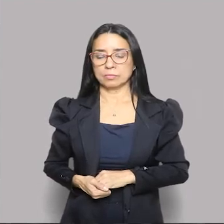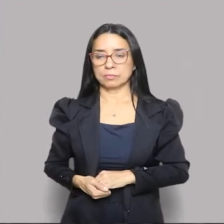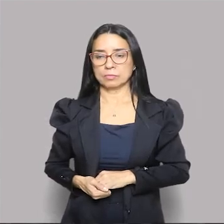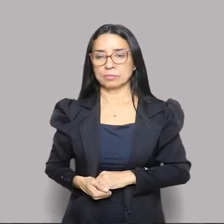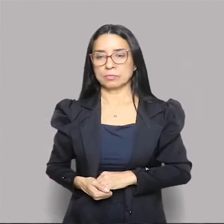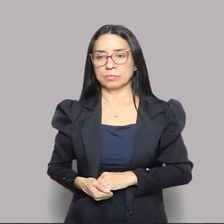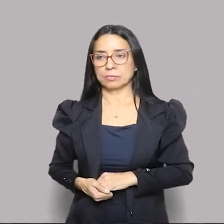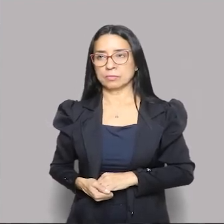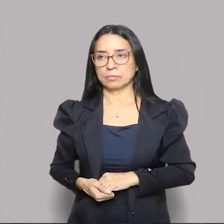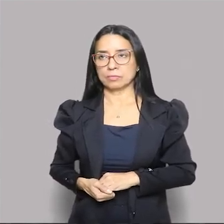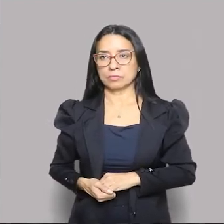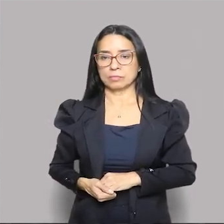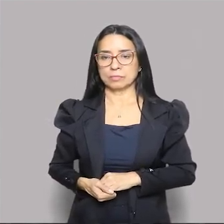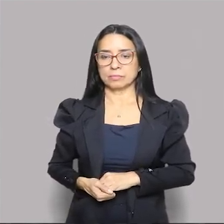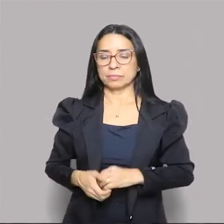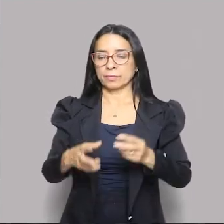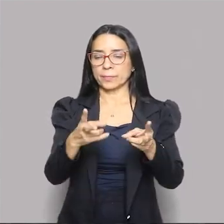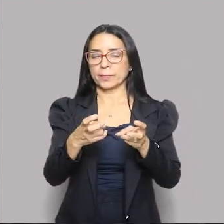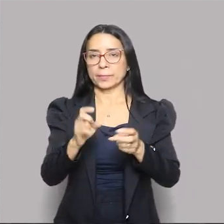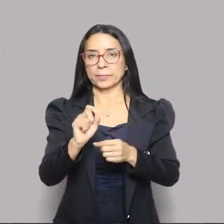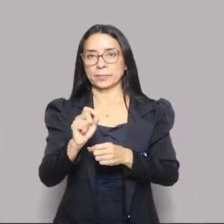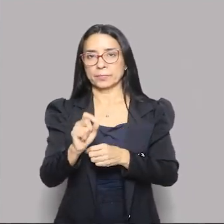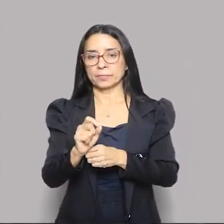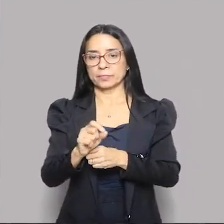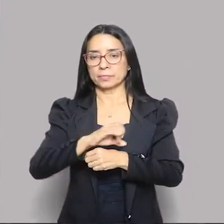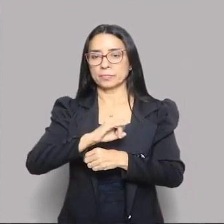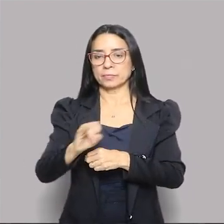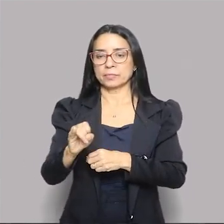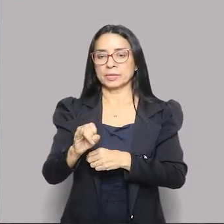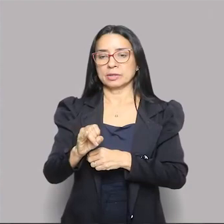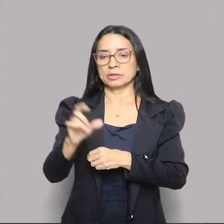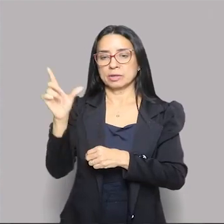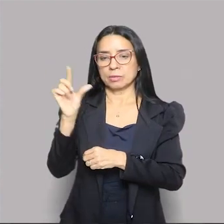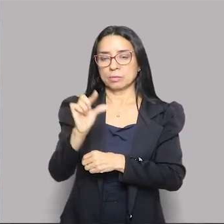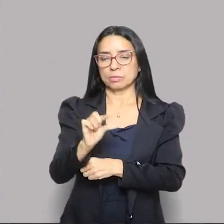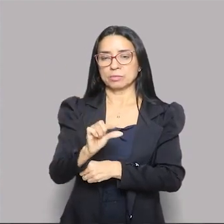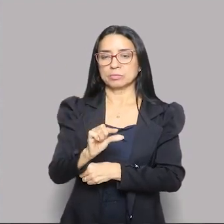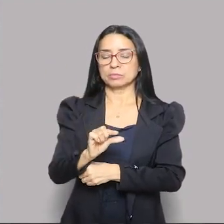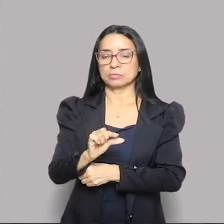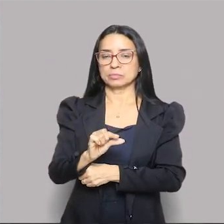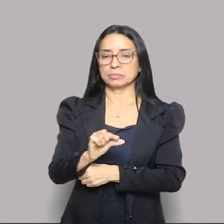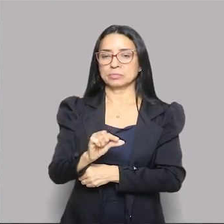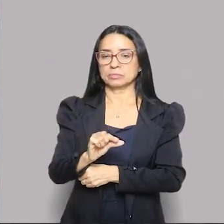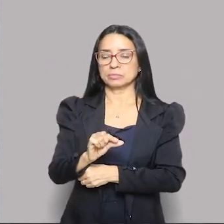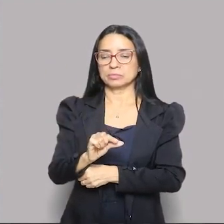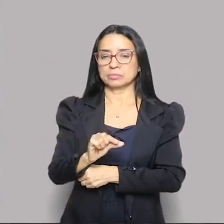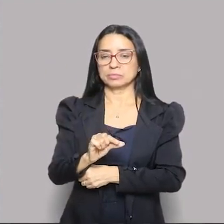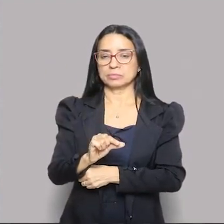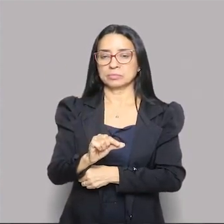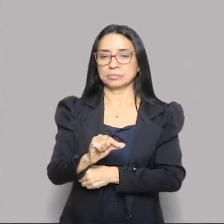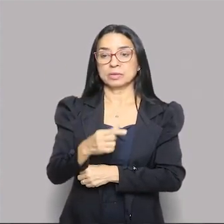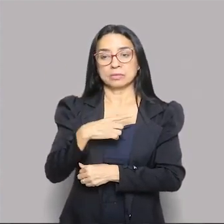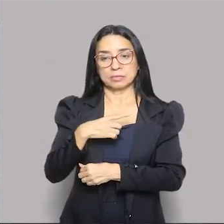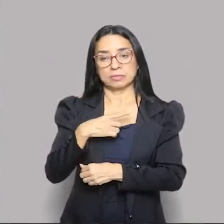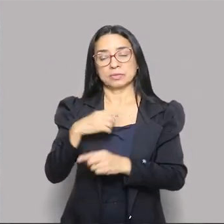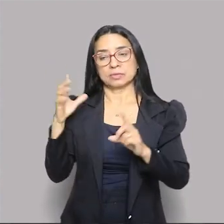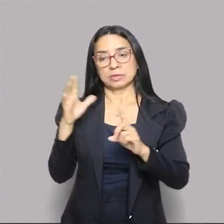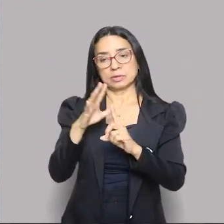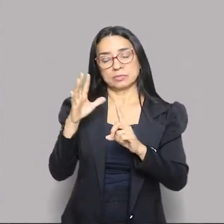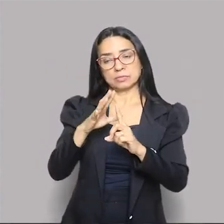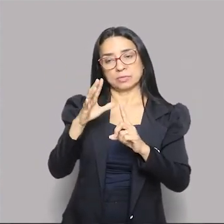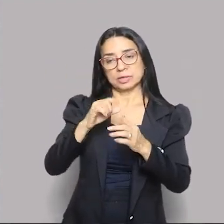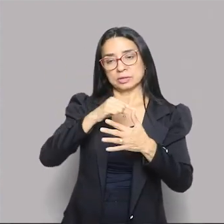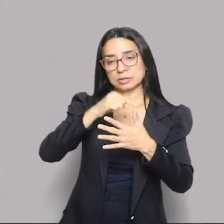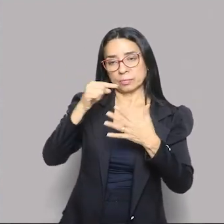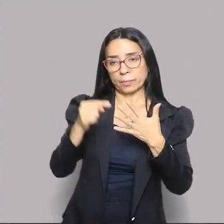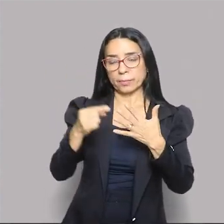capacidade de relacionar-se com o próximo. Então, percebam aqui, se ela está em déficit, isso vai atingir diretamente aspectos